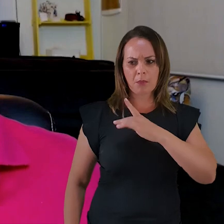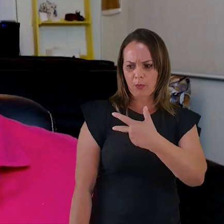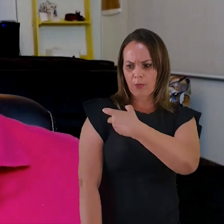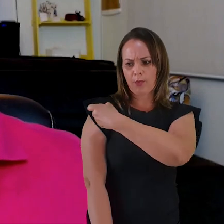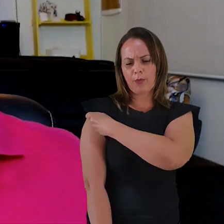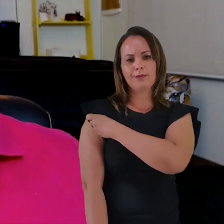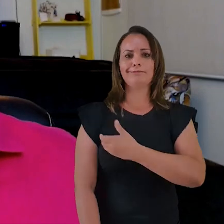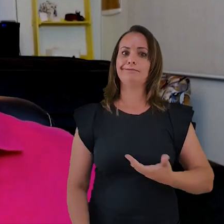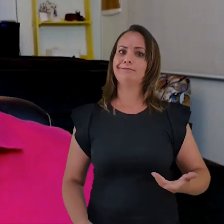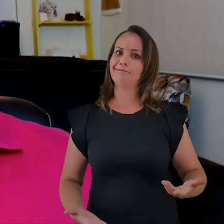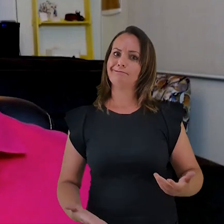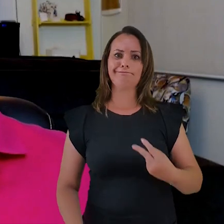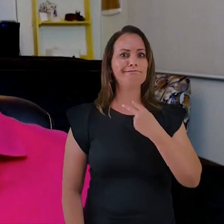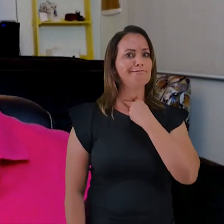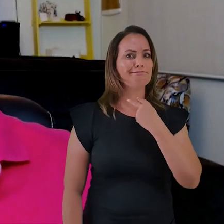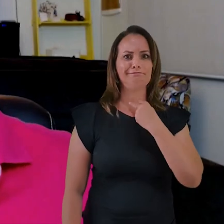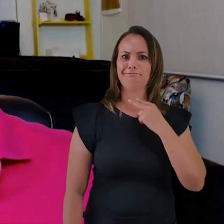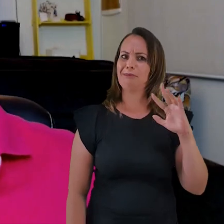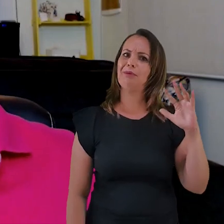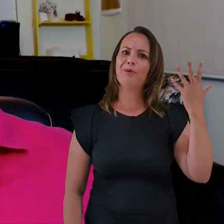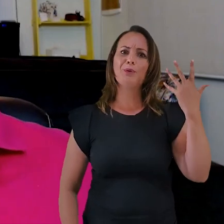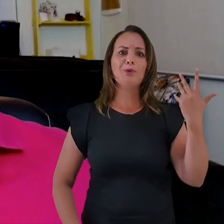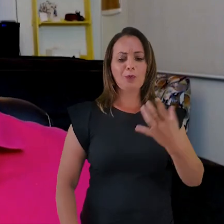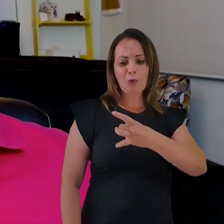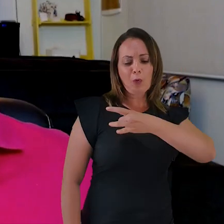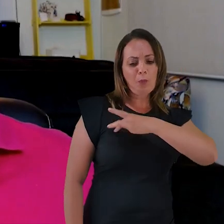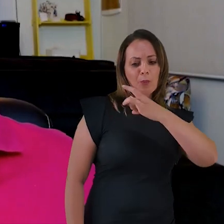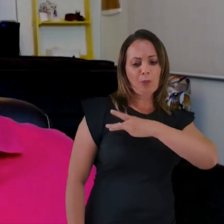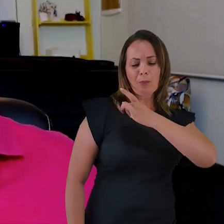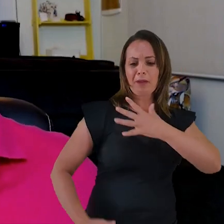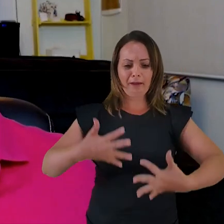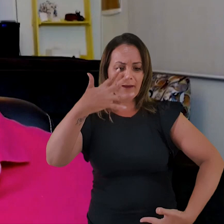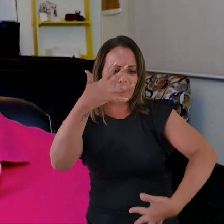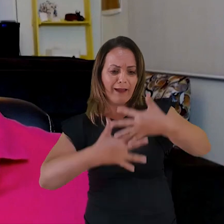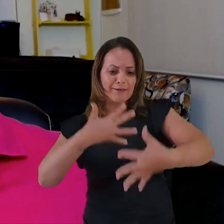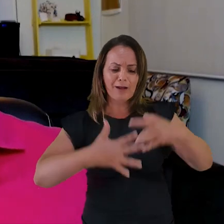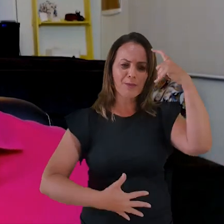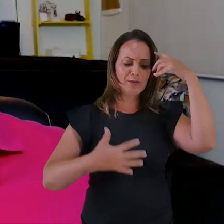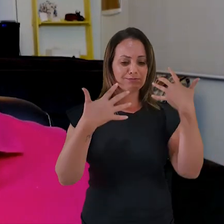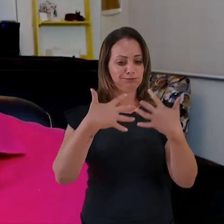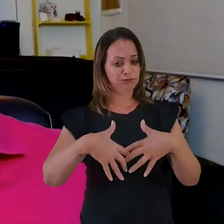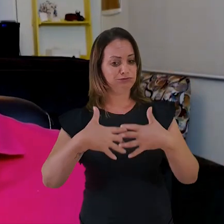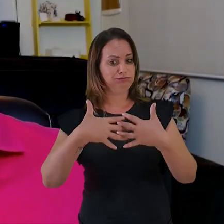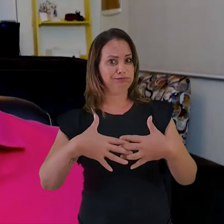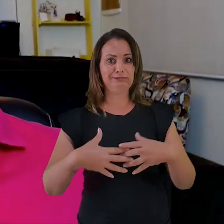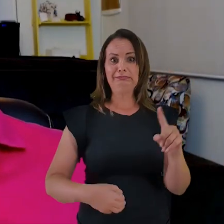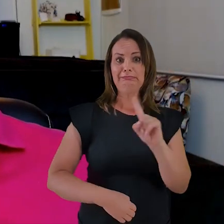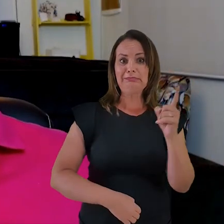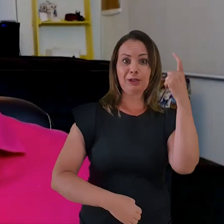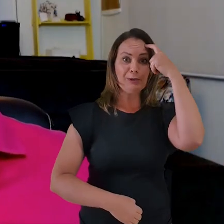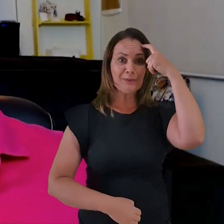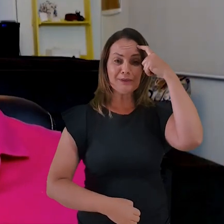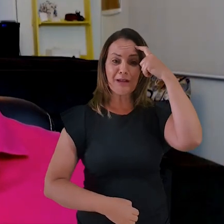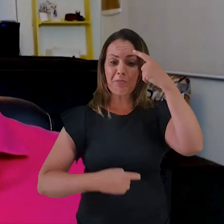tomar vacina. Bom, isso não deve acontecer. E medo, pessoal, faz com que a gente não pense direito. E não pensar não